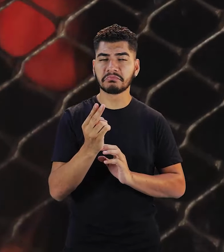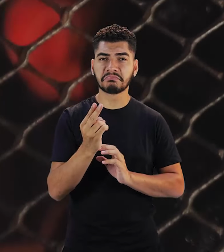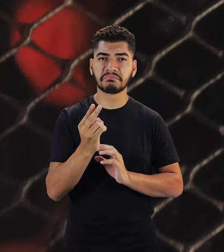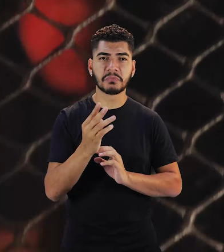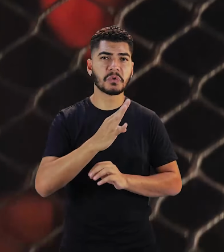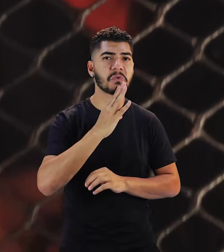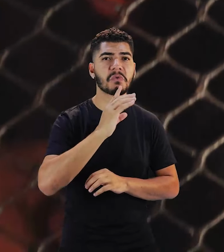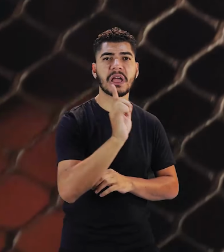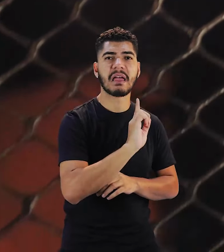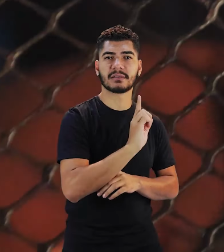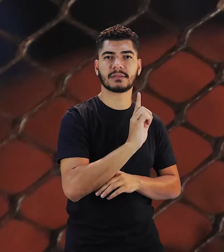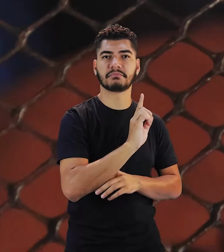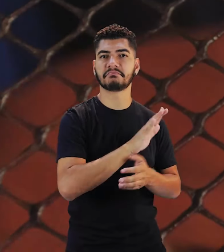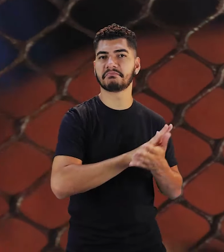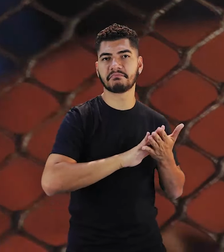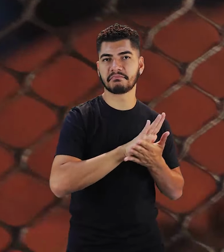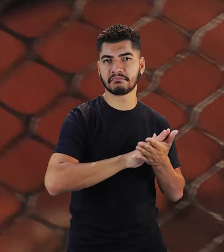desconhecida.